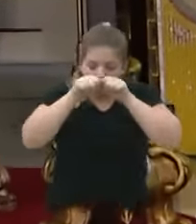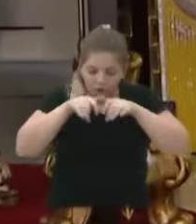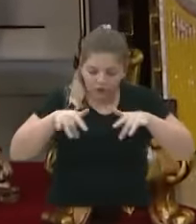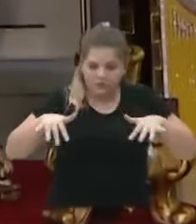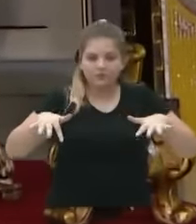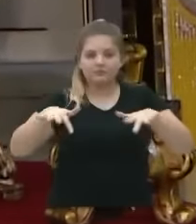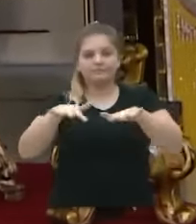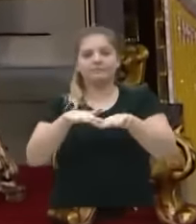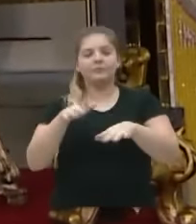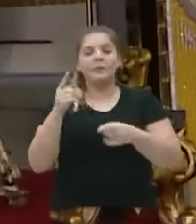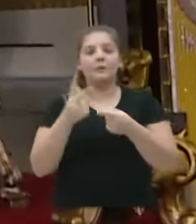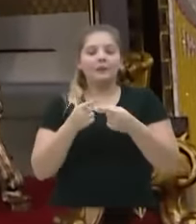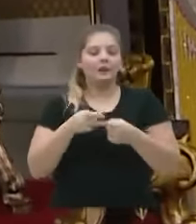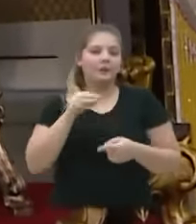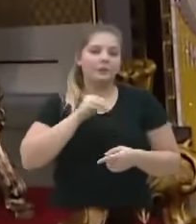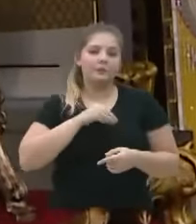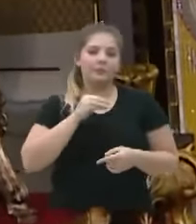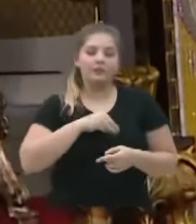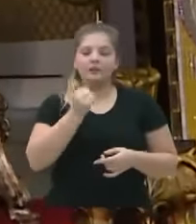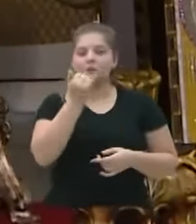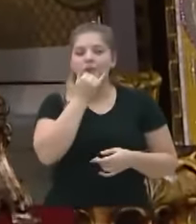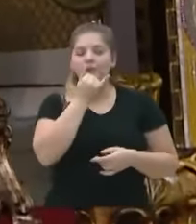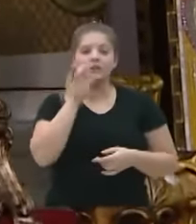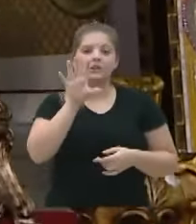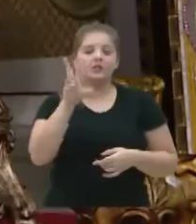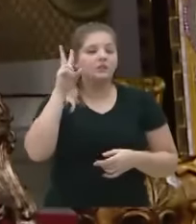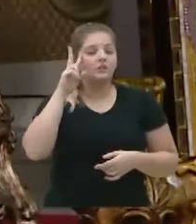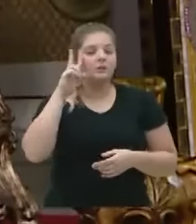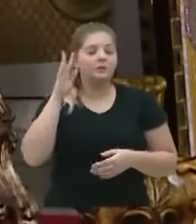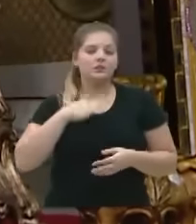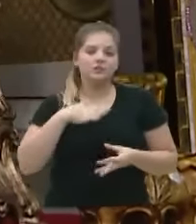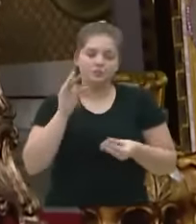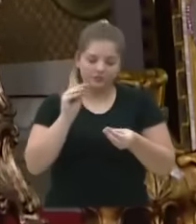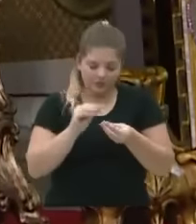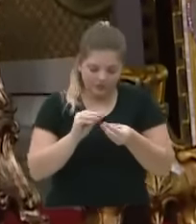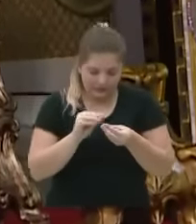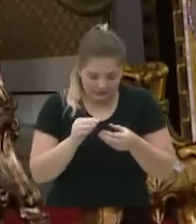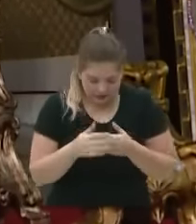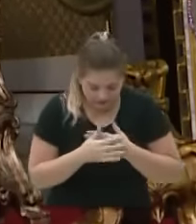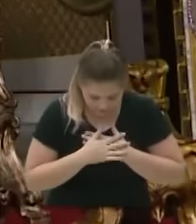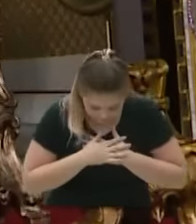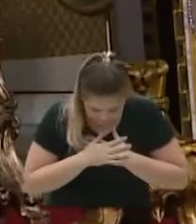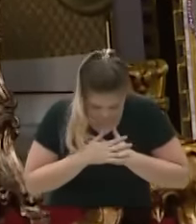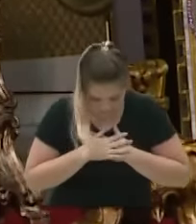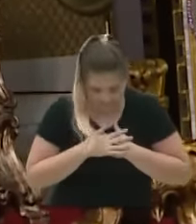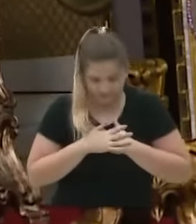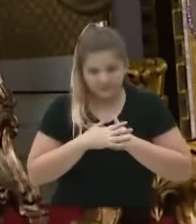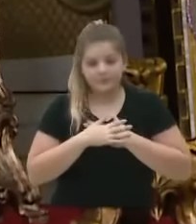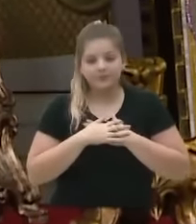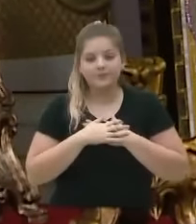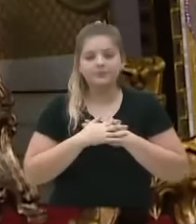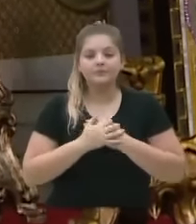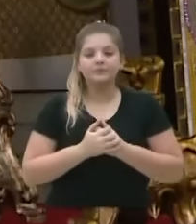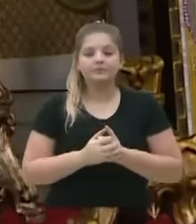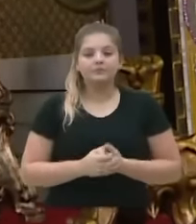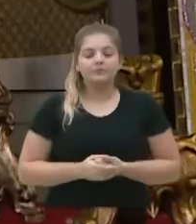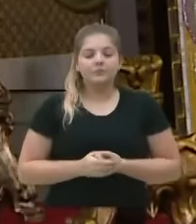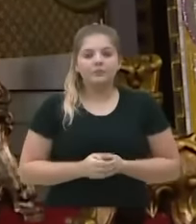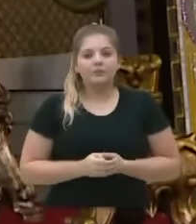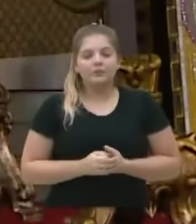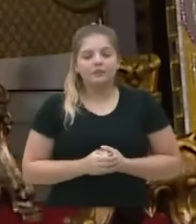será derramado por vós e por todos para a remissão dos pecados. Fazei isto em memória de mim.